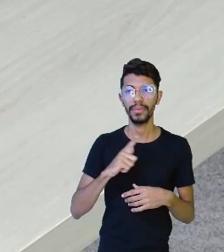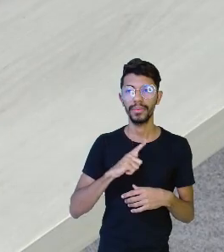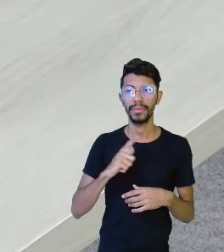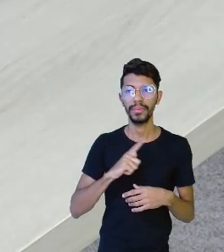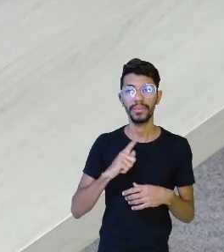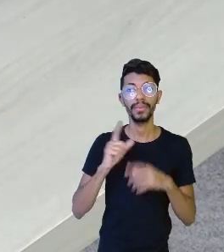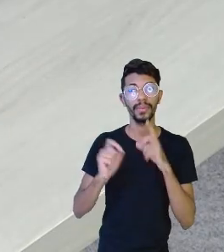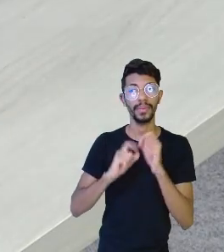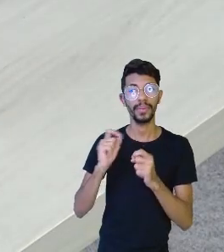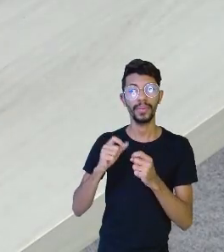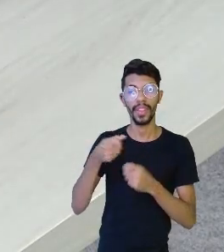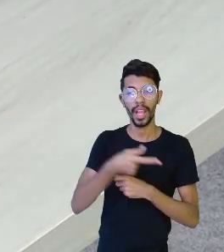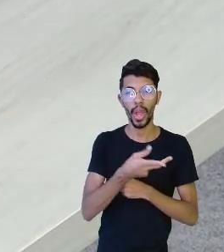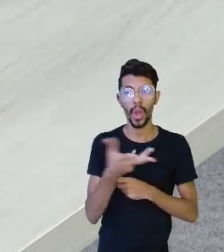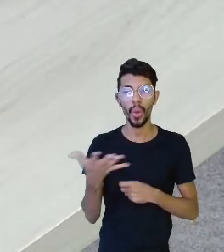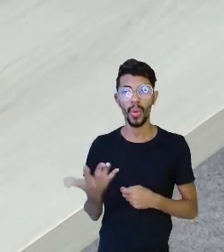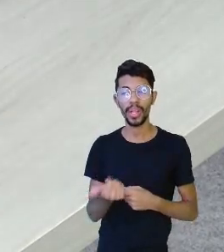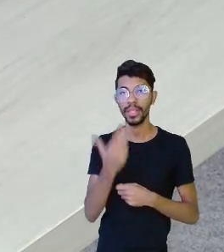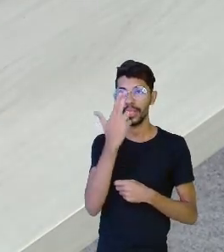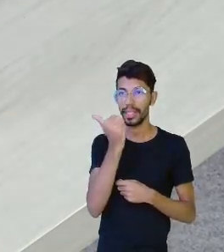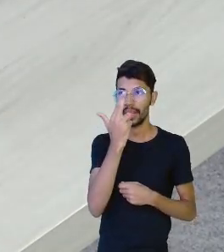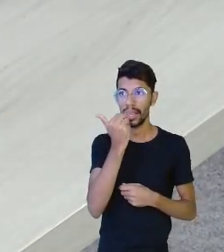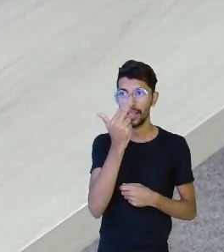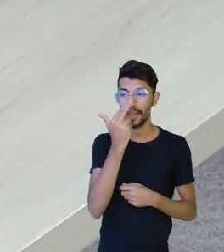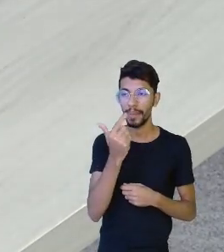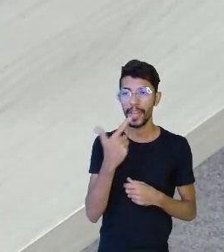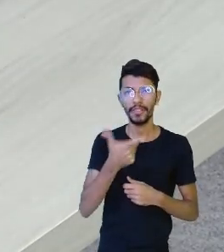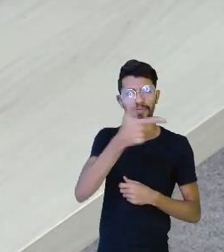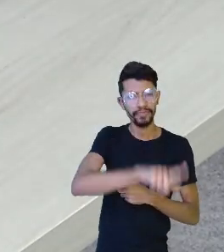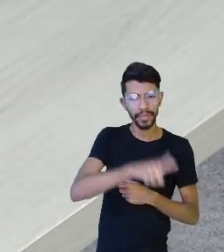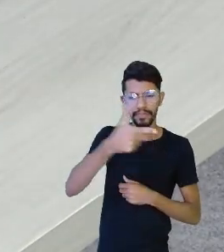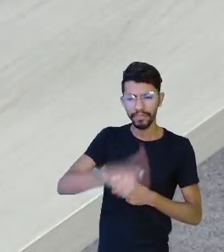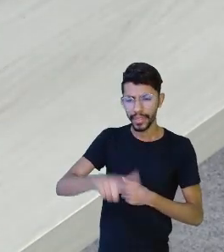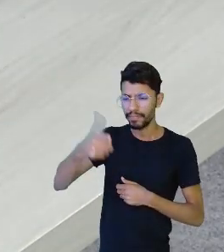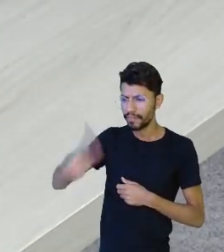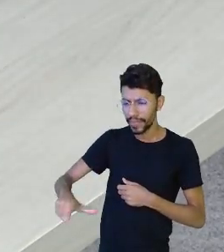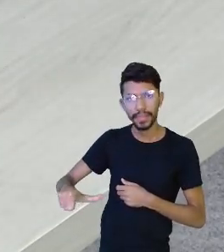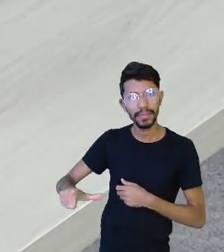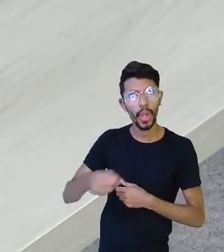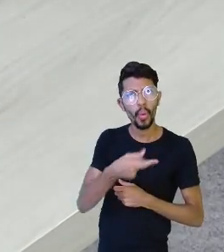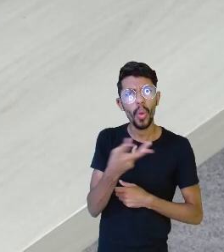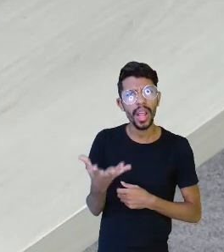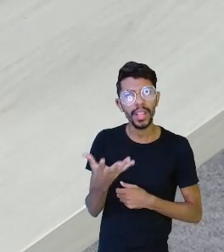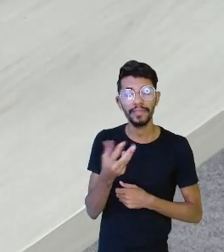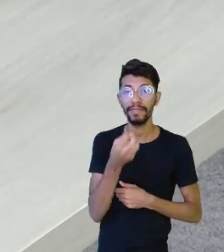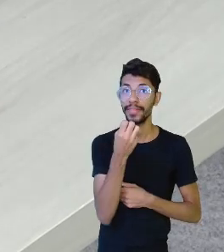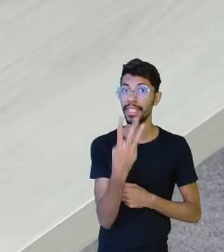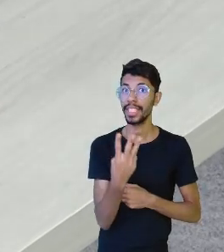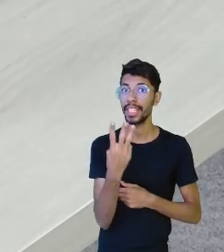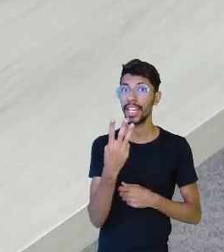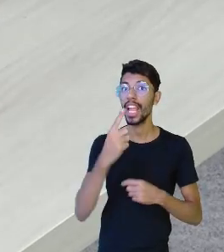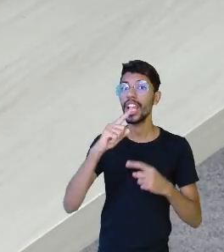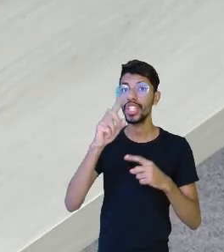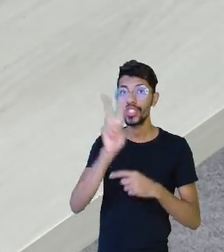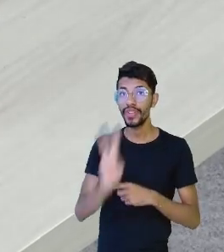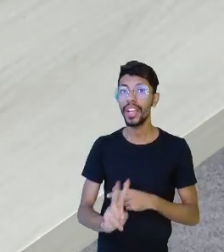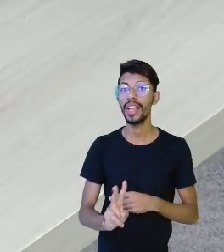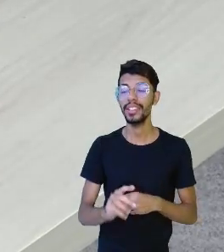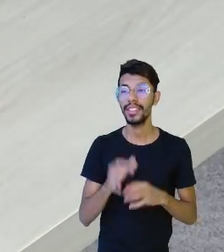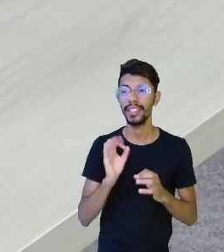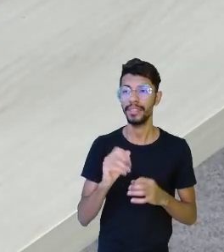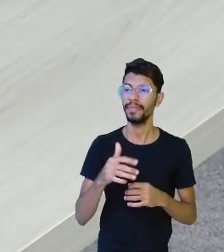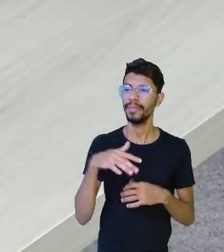a mesma quantidade sendo repetida. Quantas vezes? 3, isso mesmo.